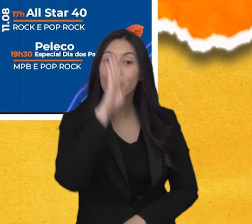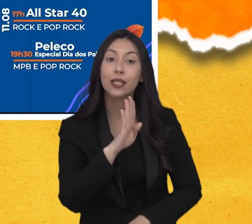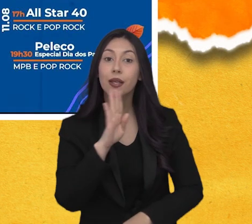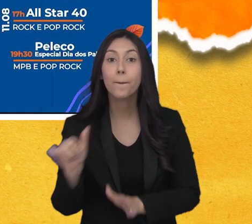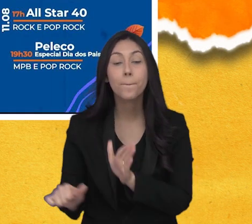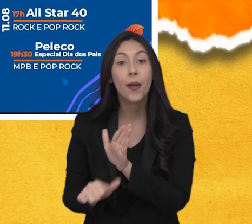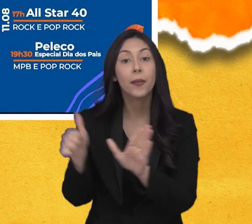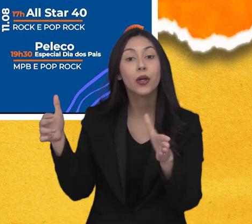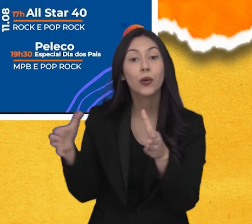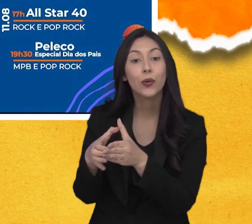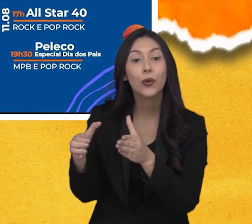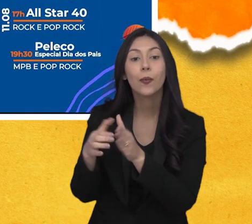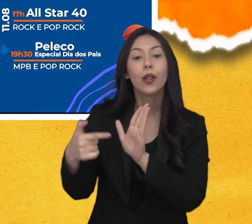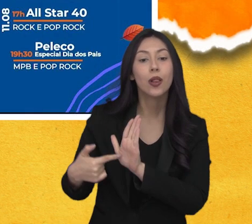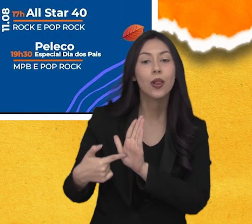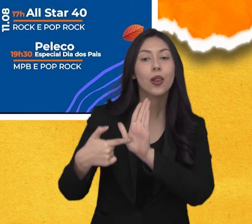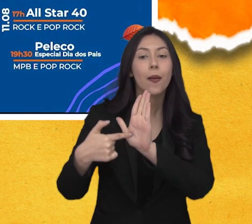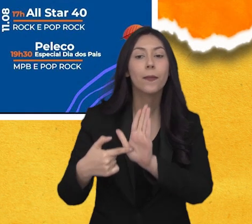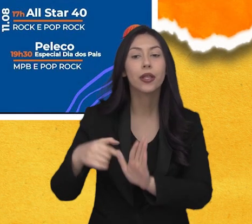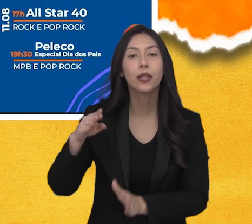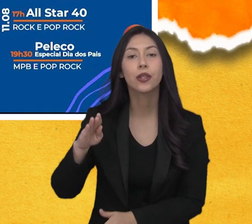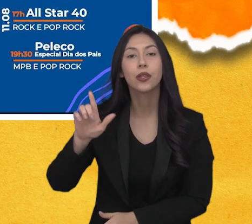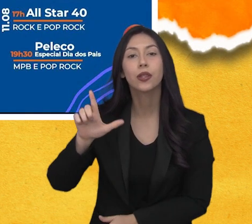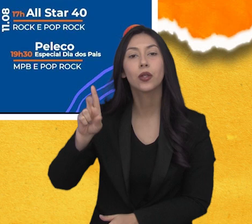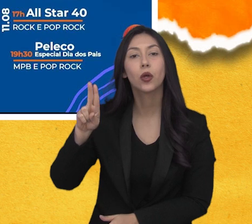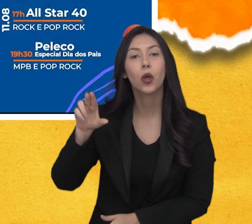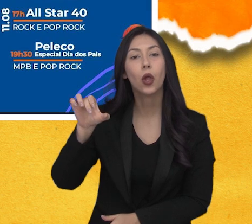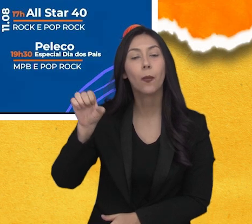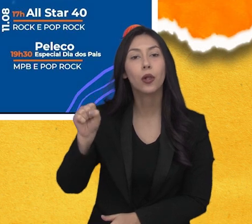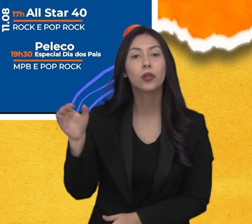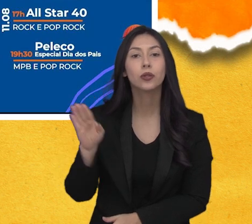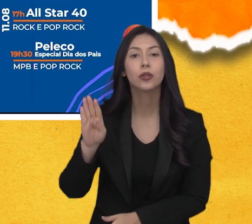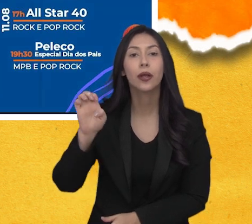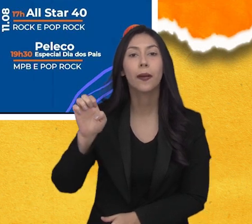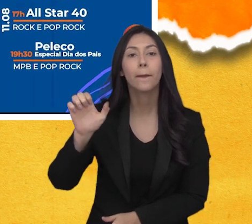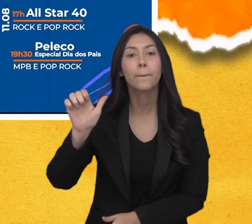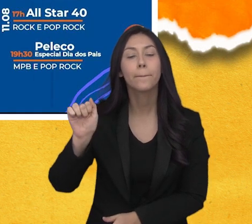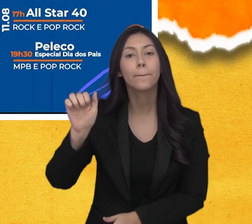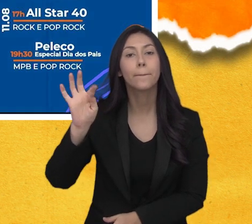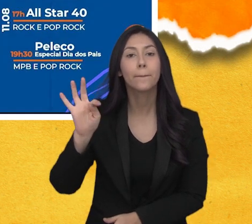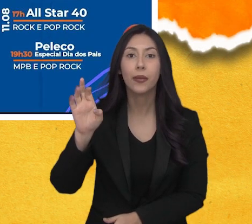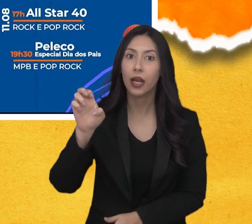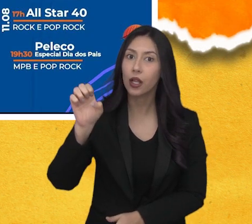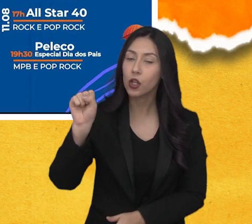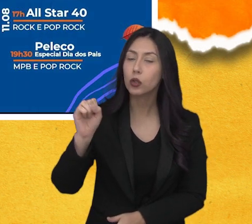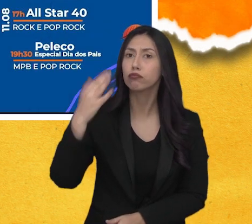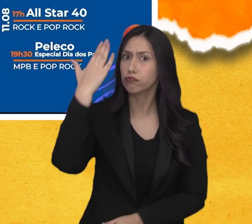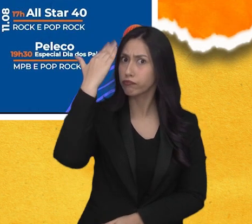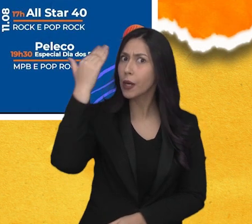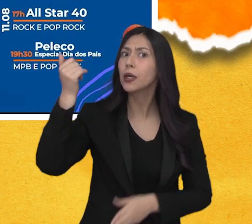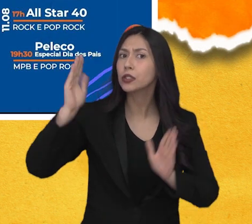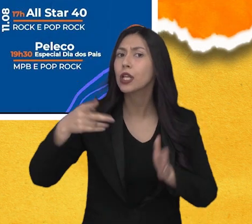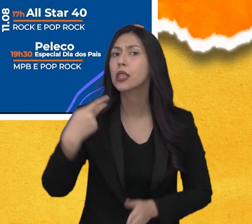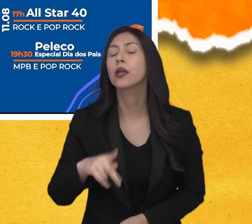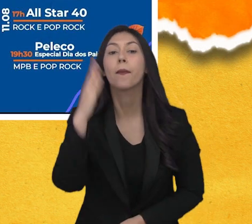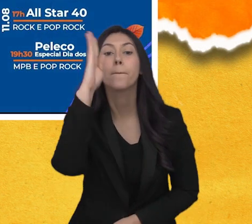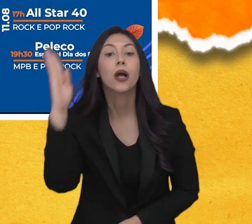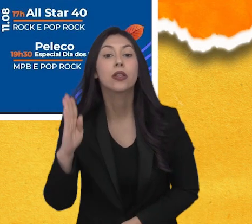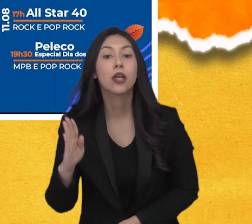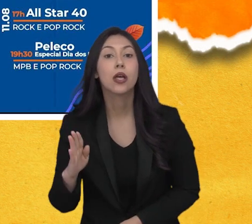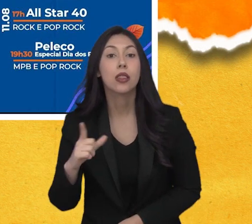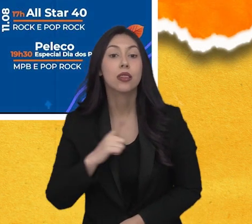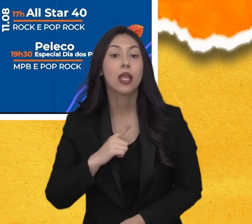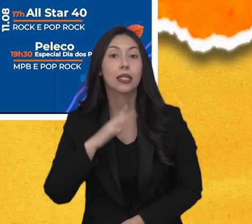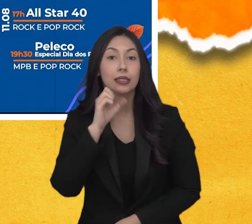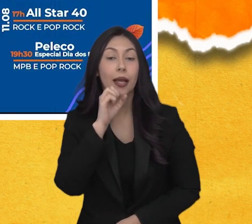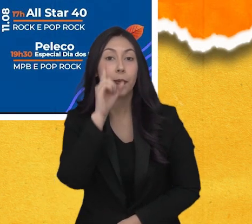e a primeira banda a se apresentar é a Blues Beatles, um dos principais grupos de blues do Brasil. A festa será realizada